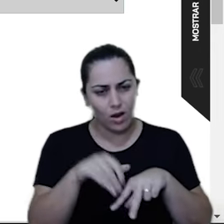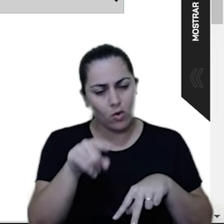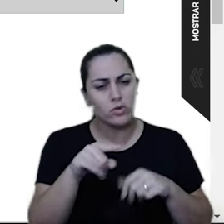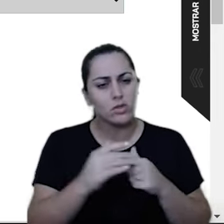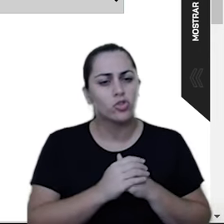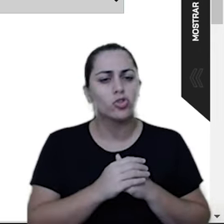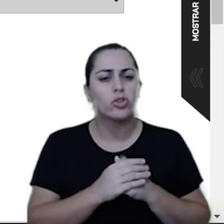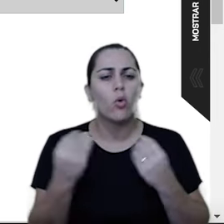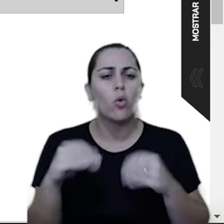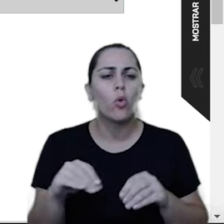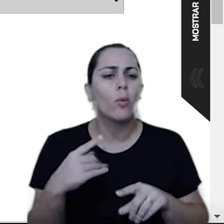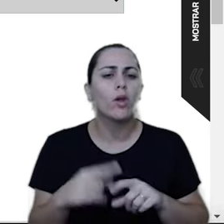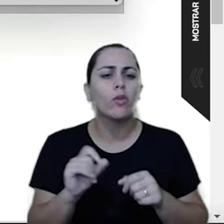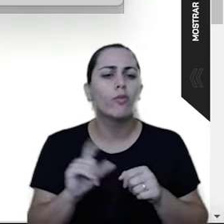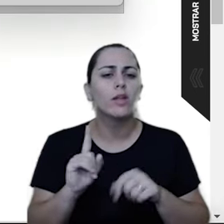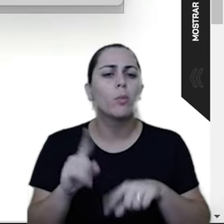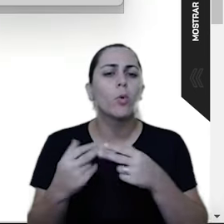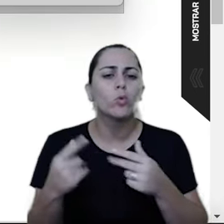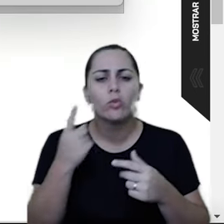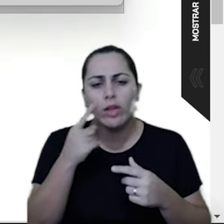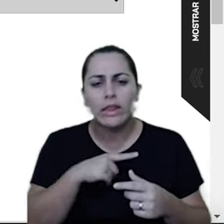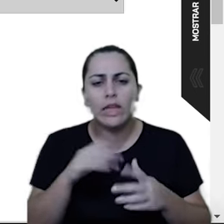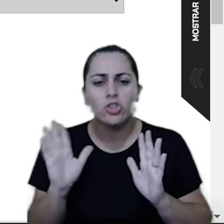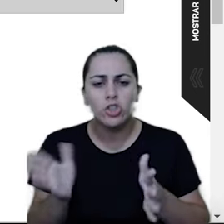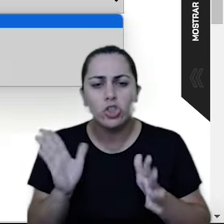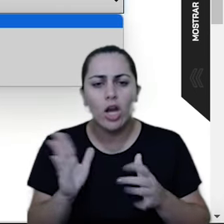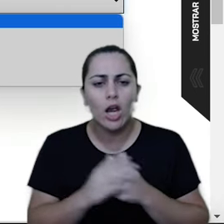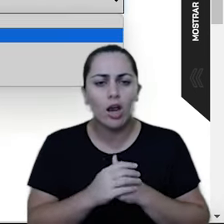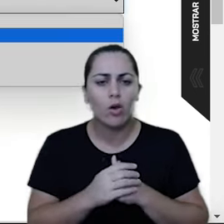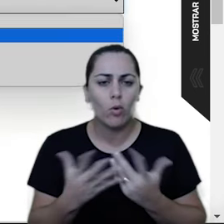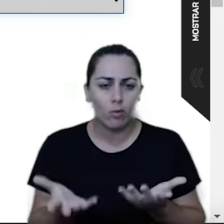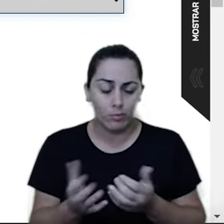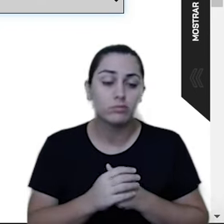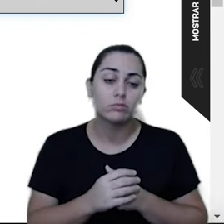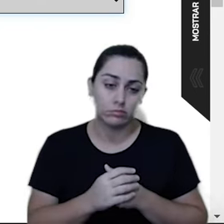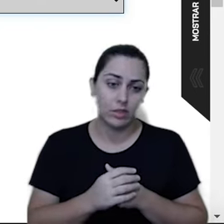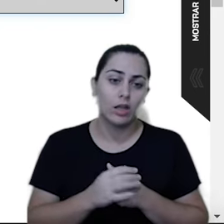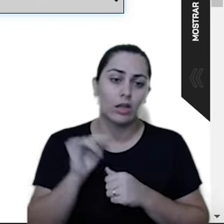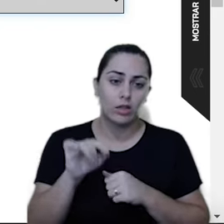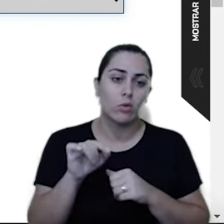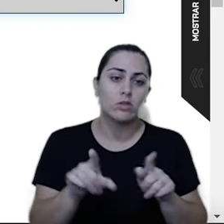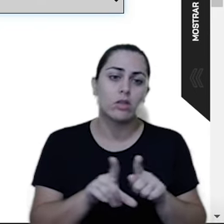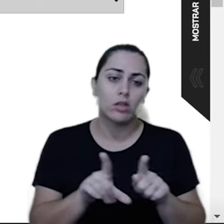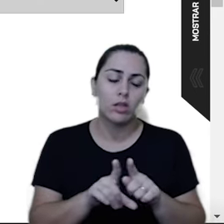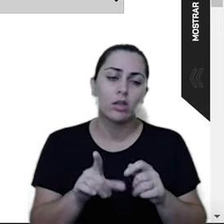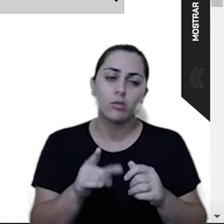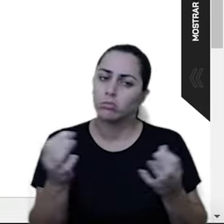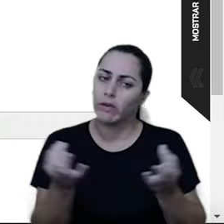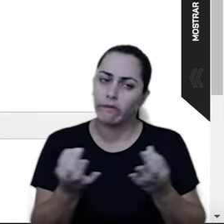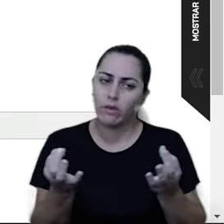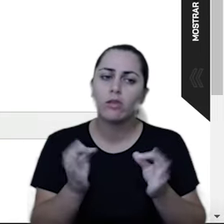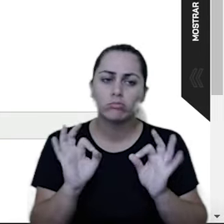vai onde o Marco falou para mim pô por que que você não vai lá no produto vê o que você tem e já vê pelo produto né então isso é uma é um É